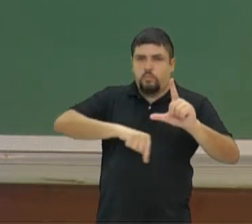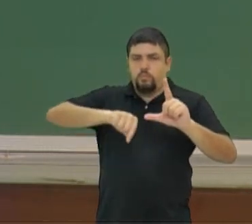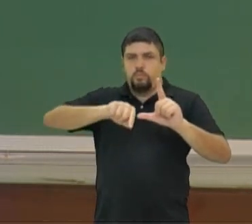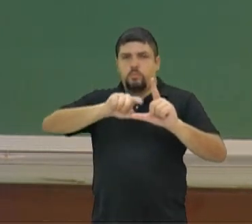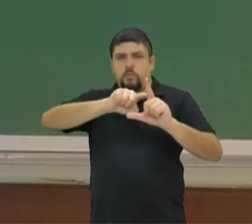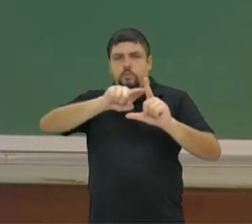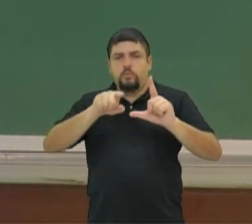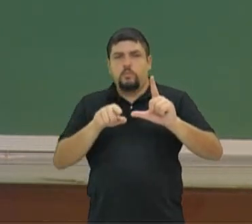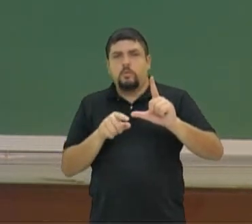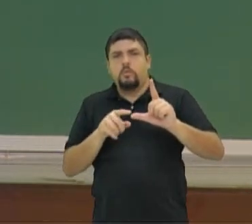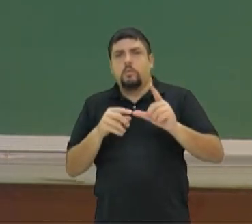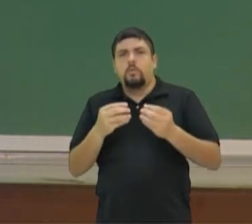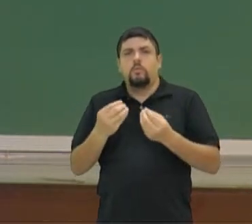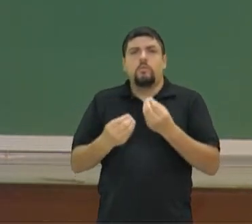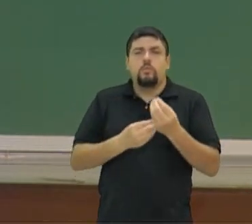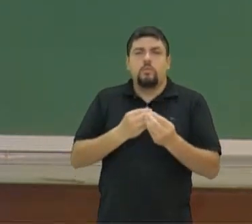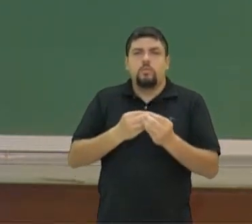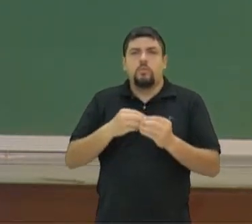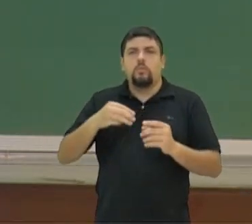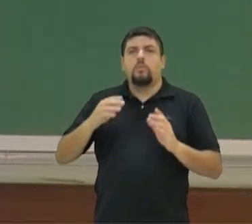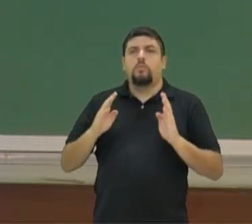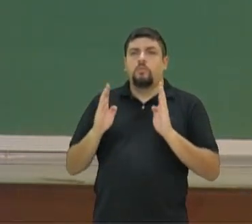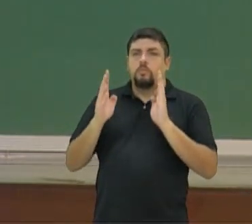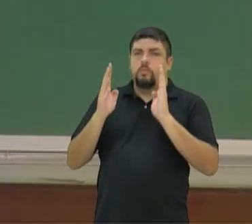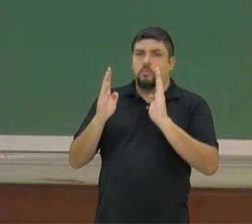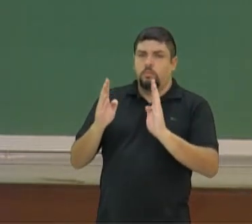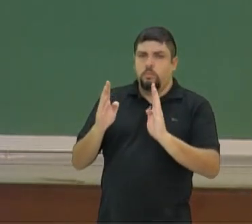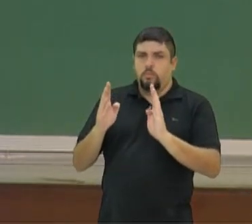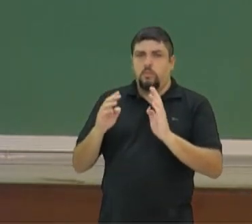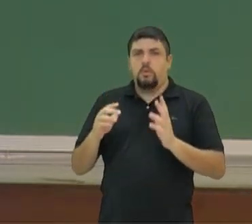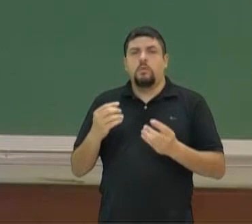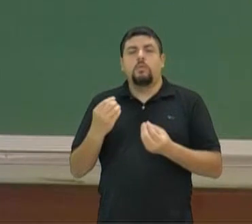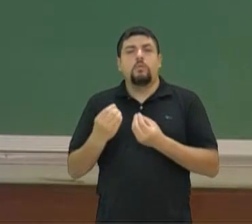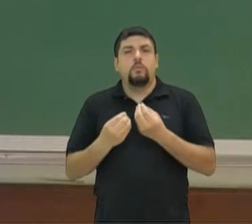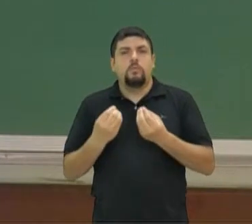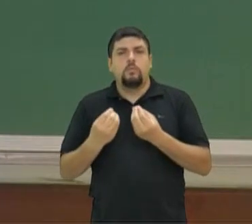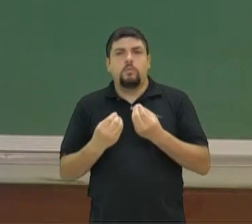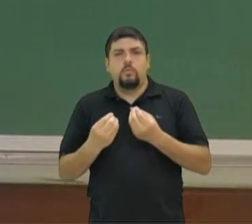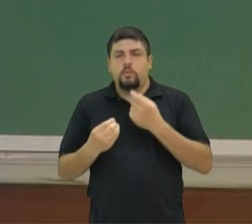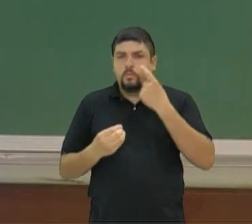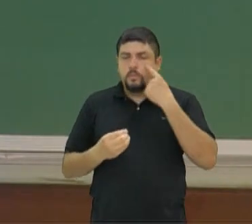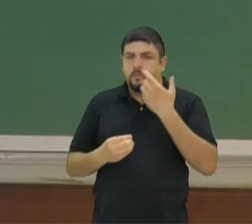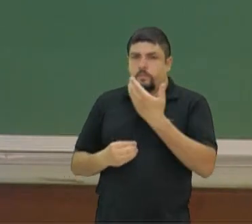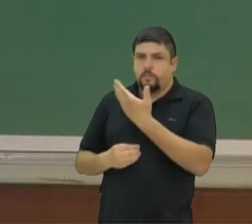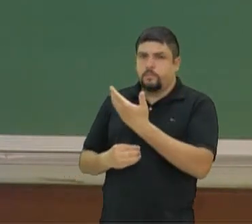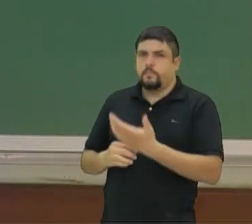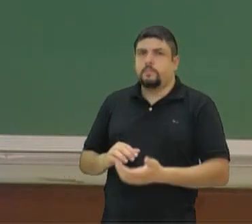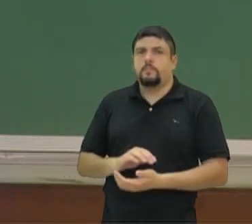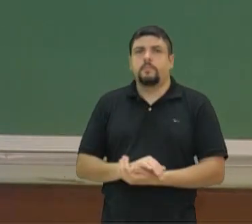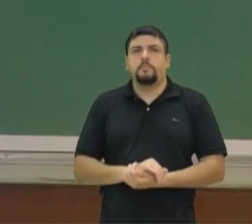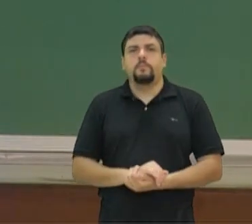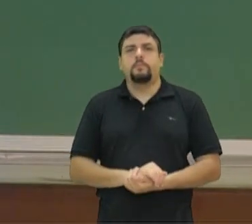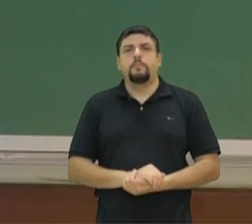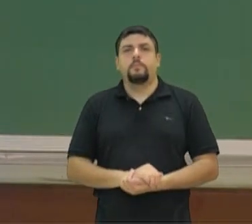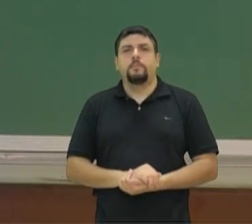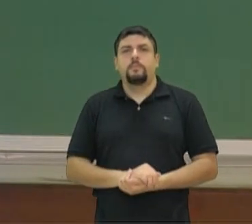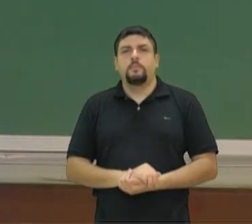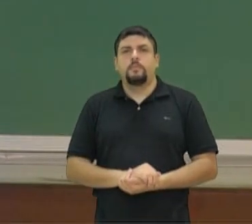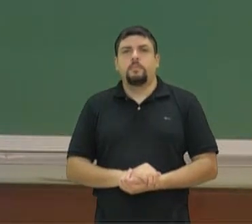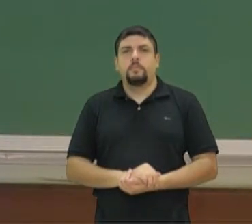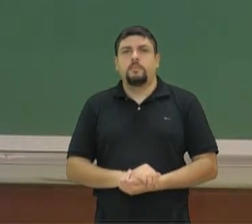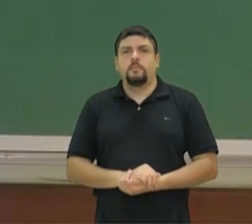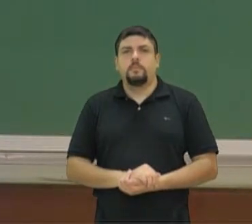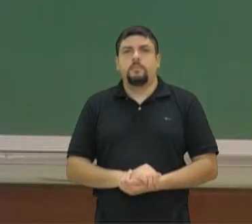segmento, que é conhecido como módulo, esta diferença é 5π sobre 12. Logo, a divisão dos módulos,